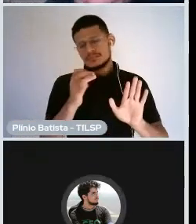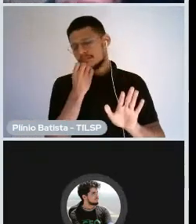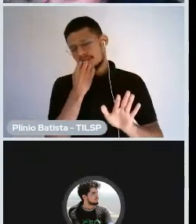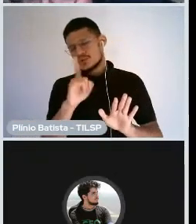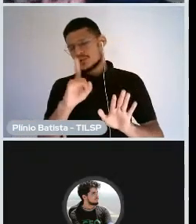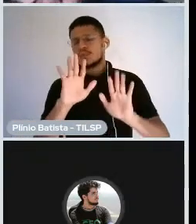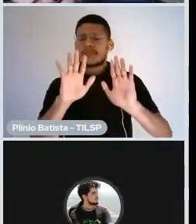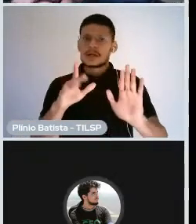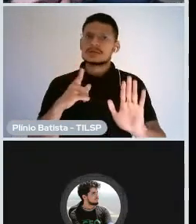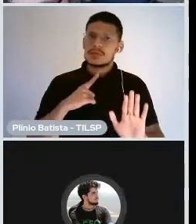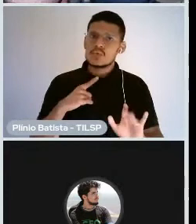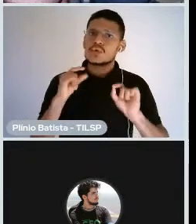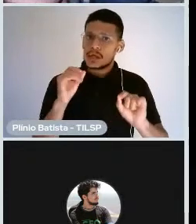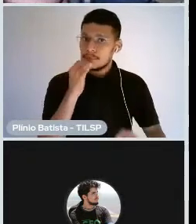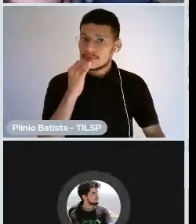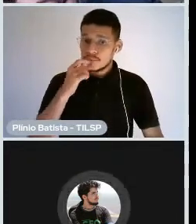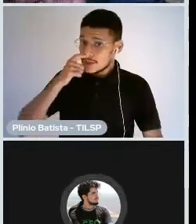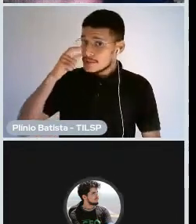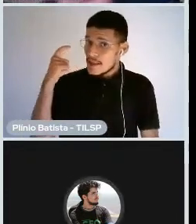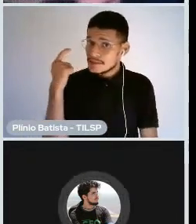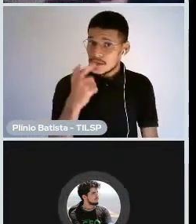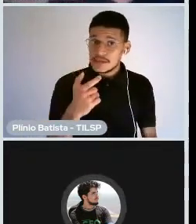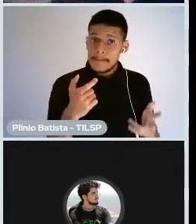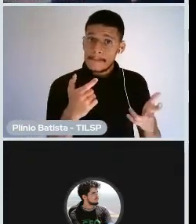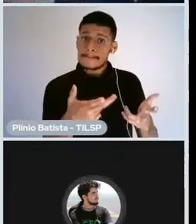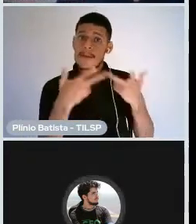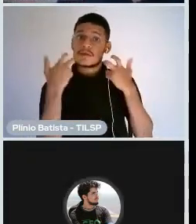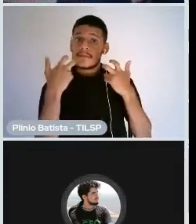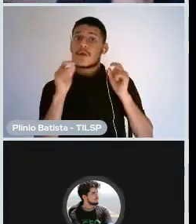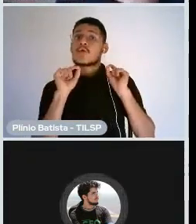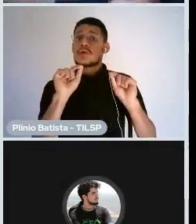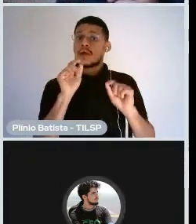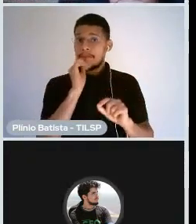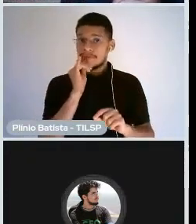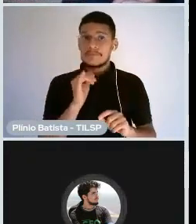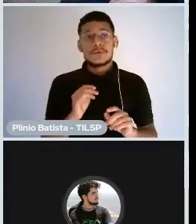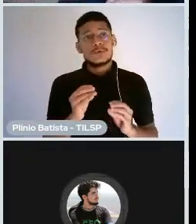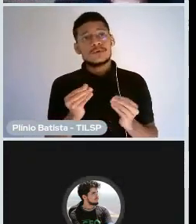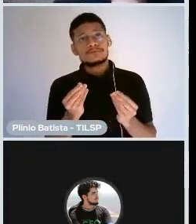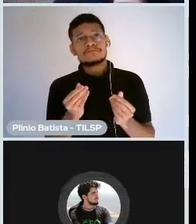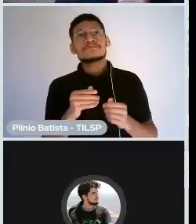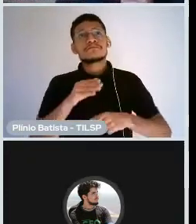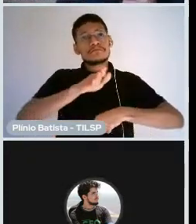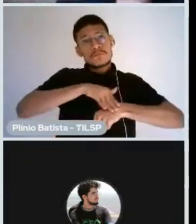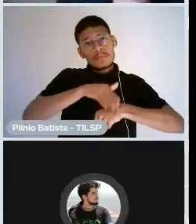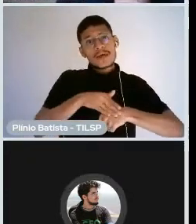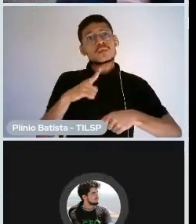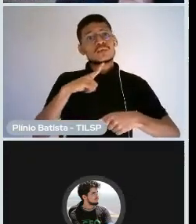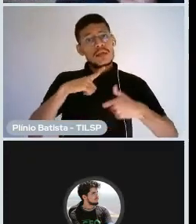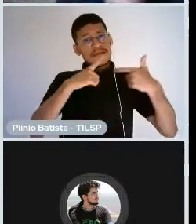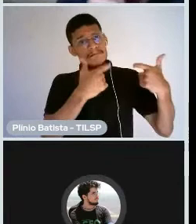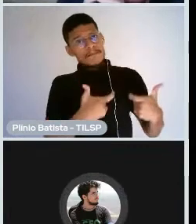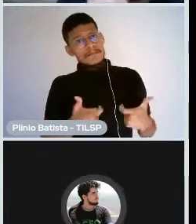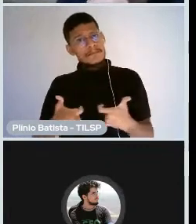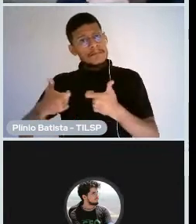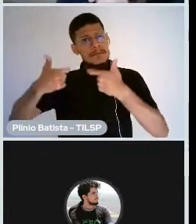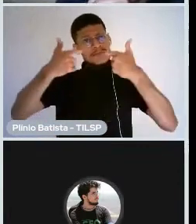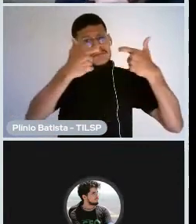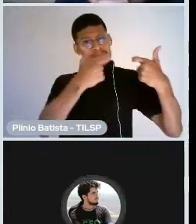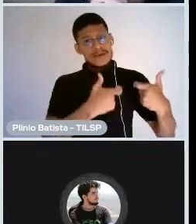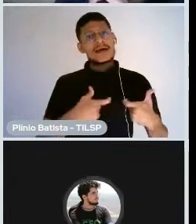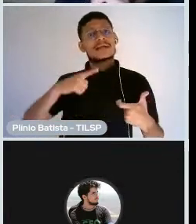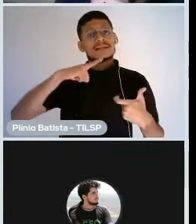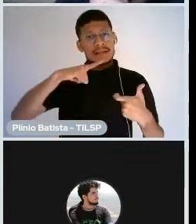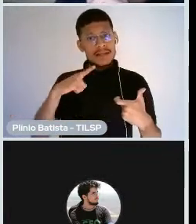maneira bastante interessante a gente ver que a gente vai ver que foi um período de bastante guerras, né? Isso também influencia diretamente as